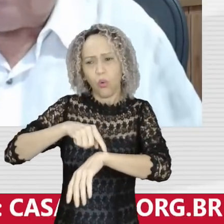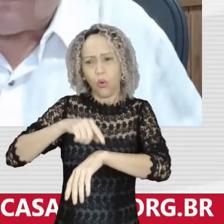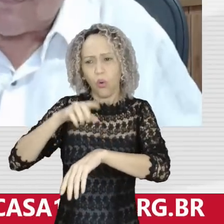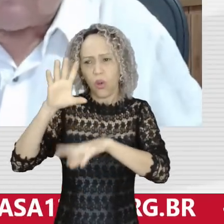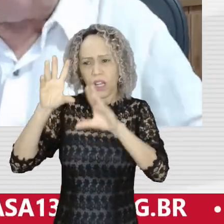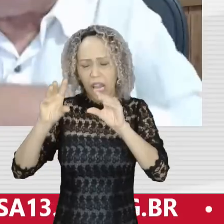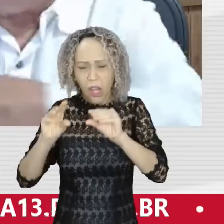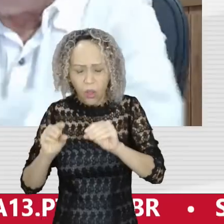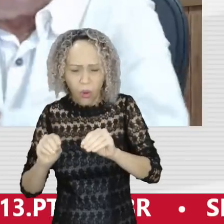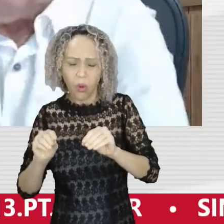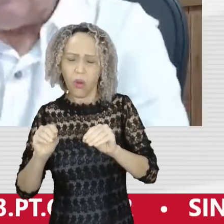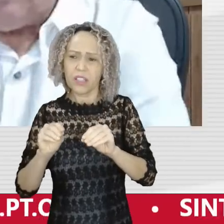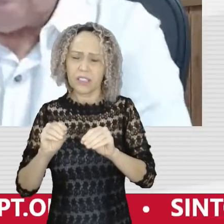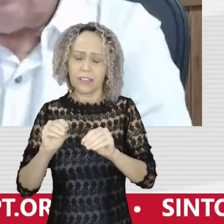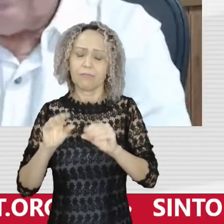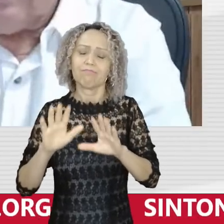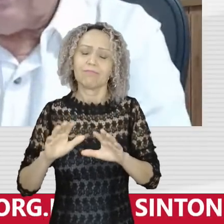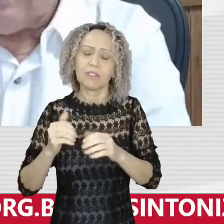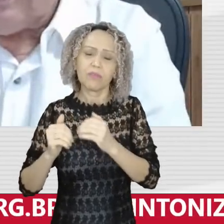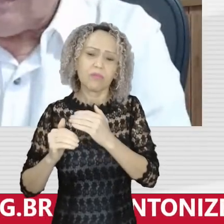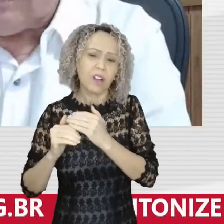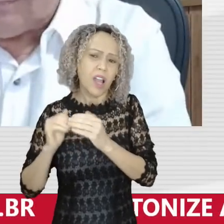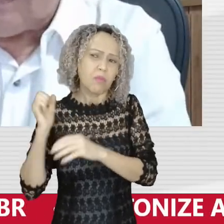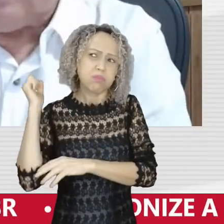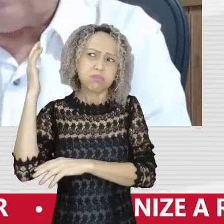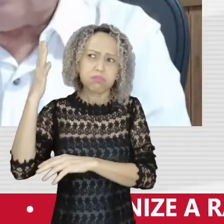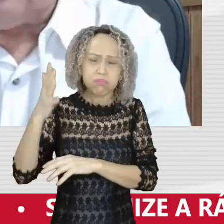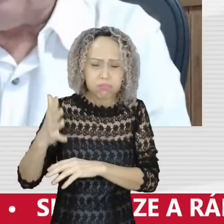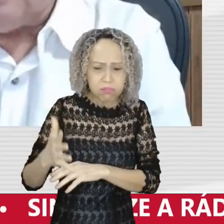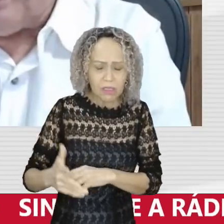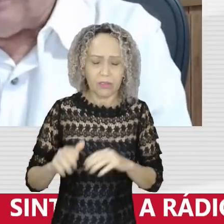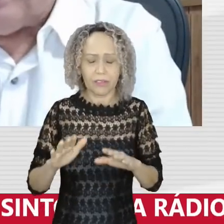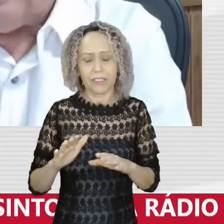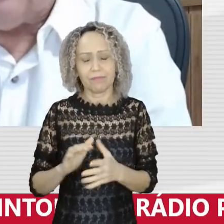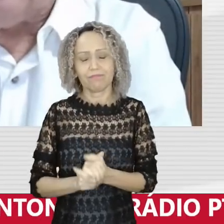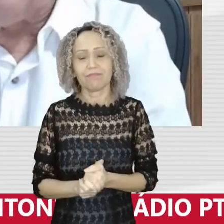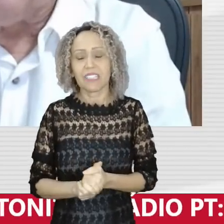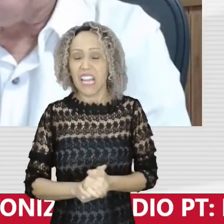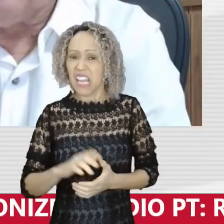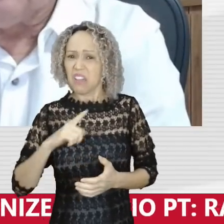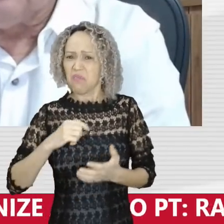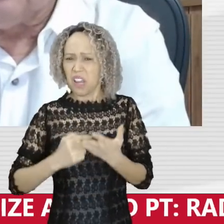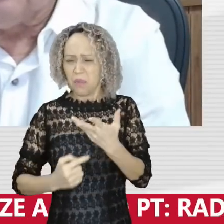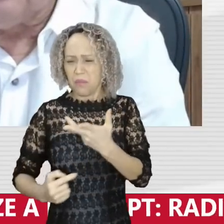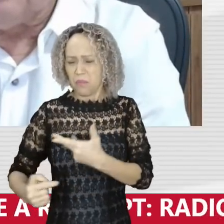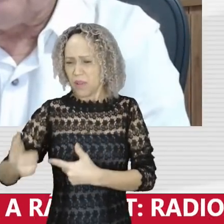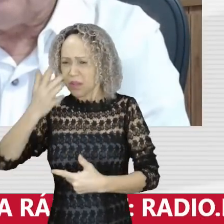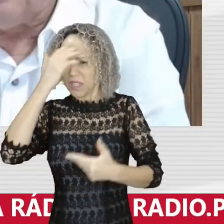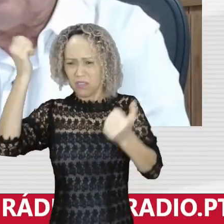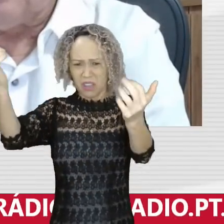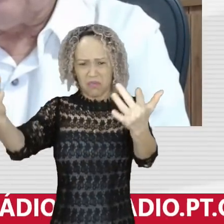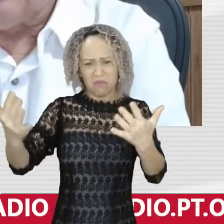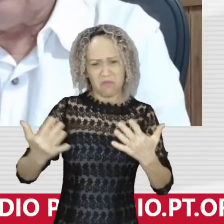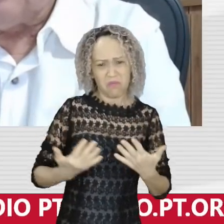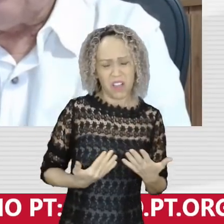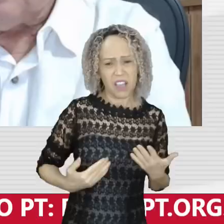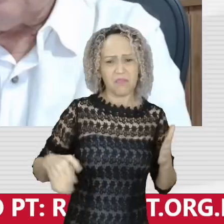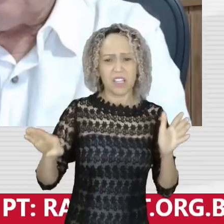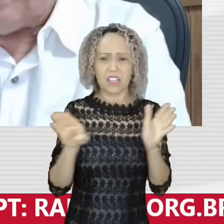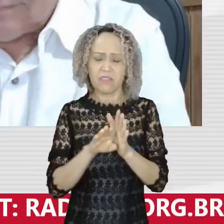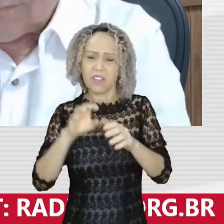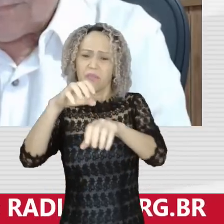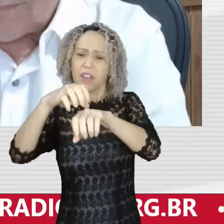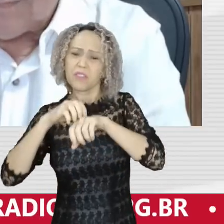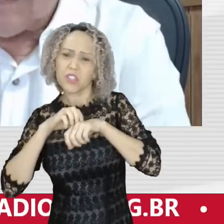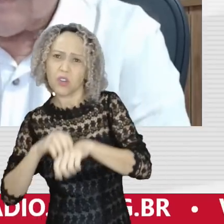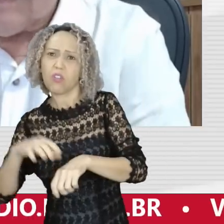gente vindo de avião, tem gente que mora aqui por perto, vem e volta, e tem gente que vai chegar dia 30, tem gente que vai chegar 31, e